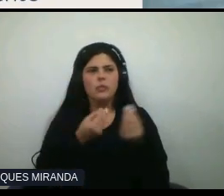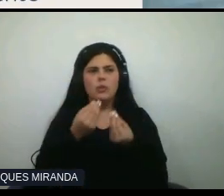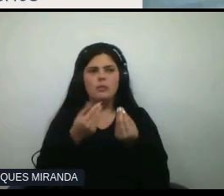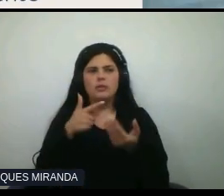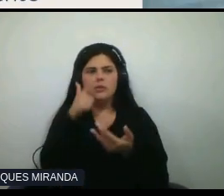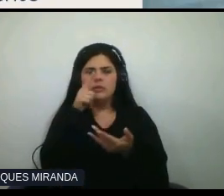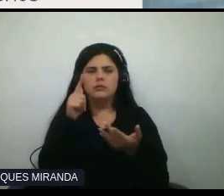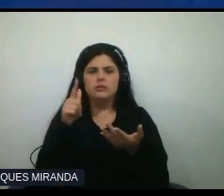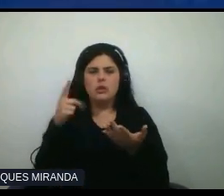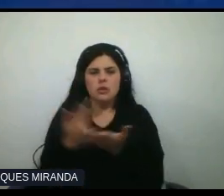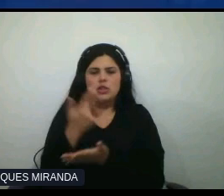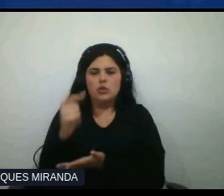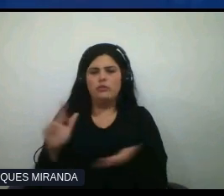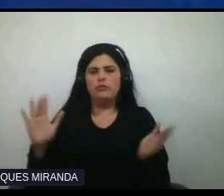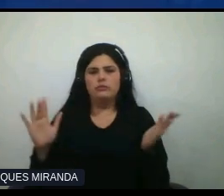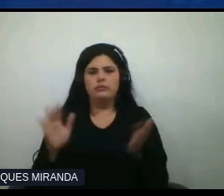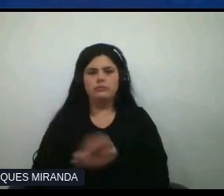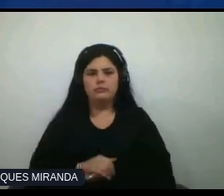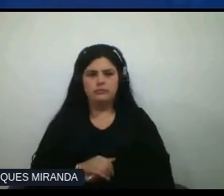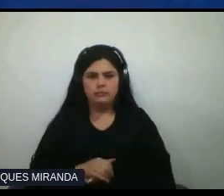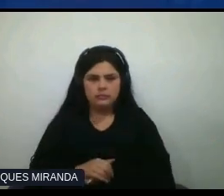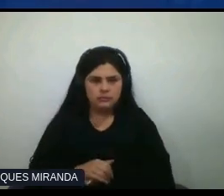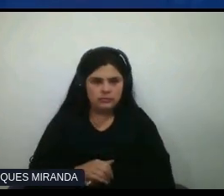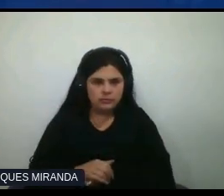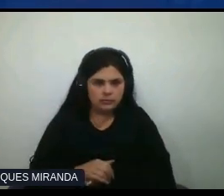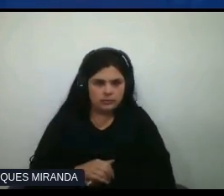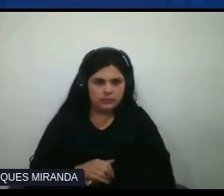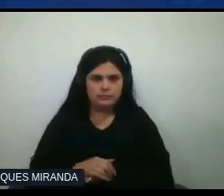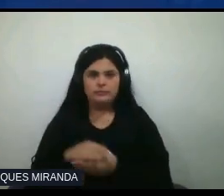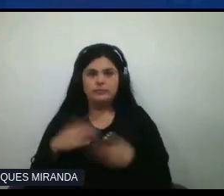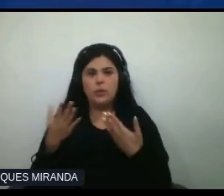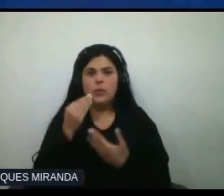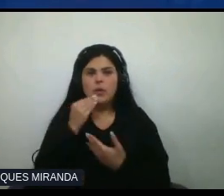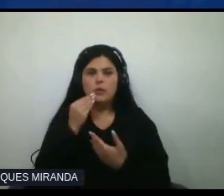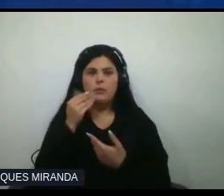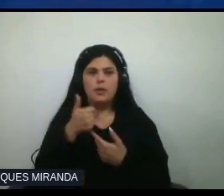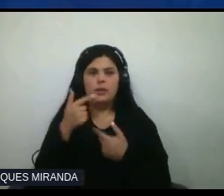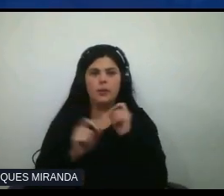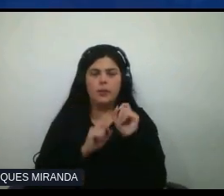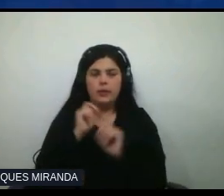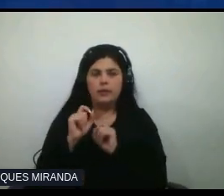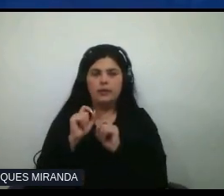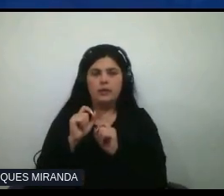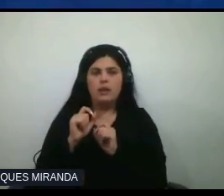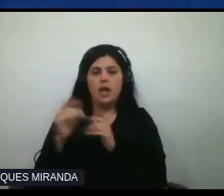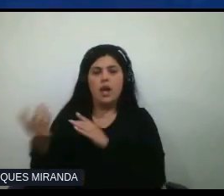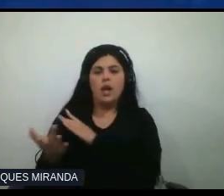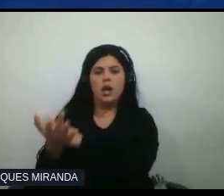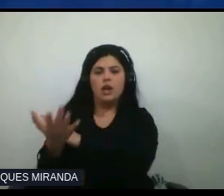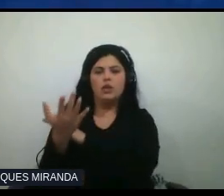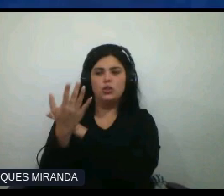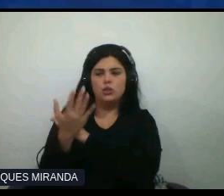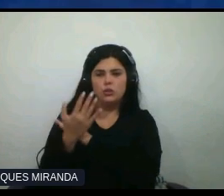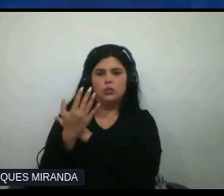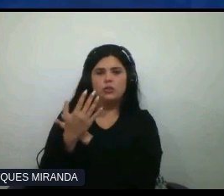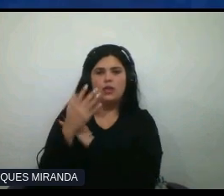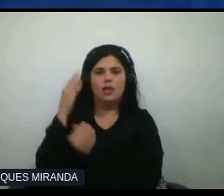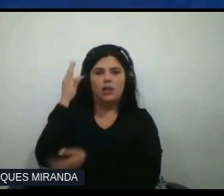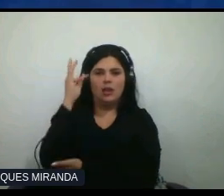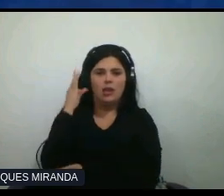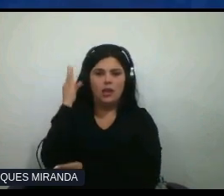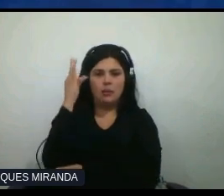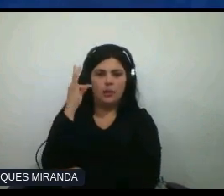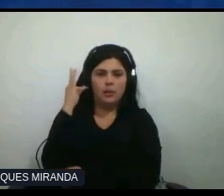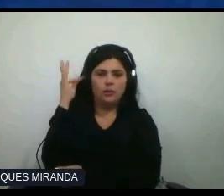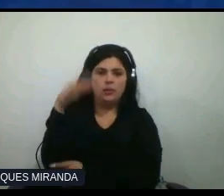por isso novamente? E aí, obviamente, o primeiro ponto que eu fiz foi buscar ajuda até do meu terapeuta na época. Eu falei,